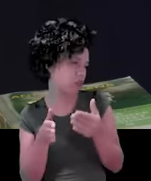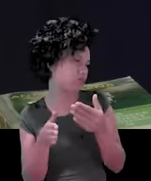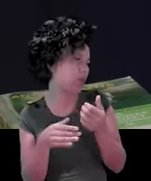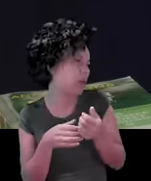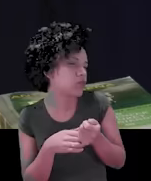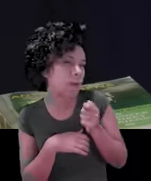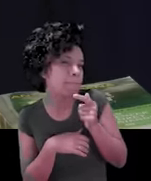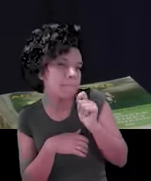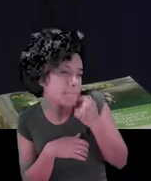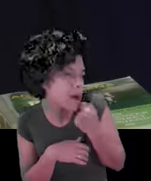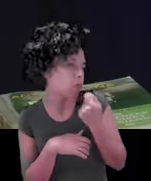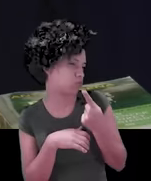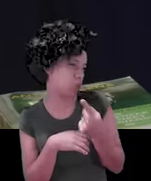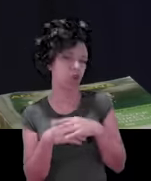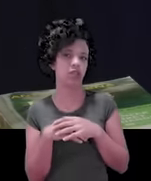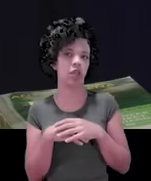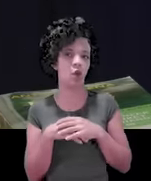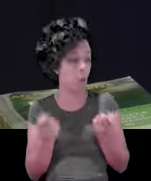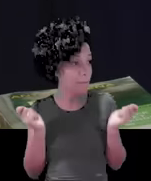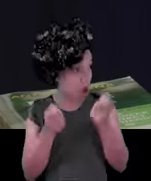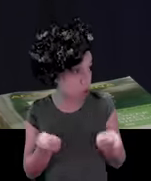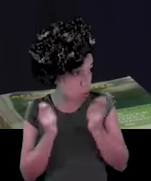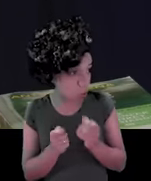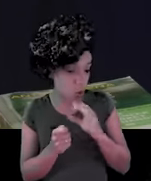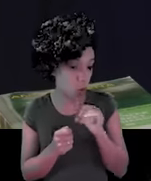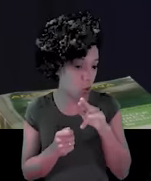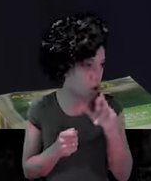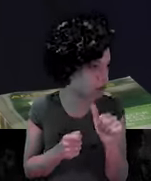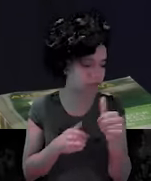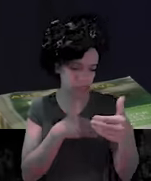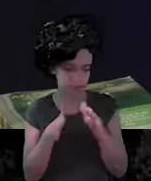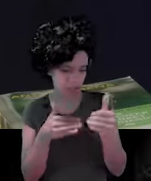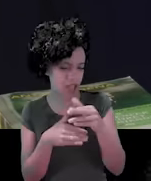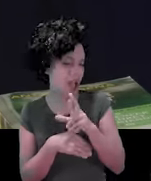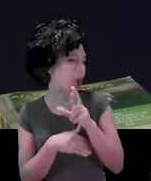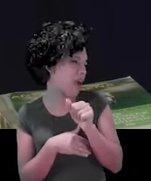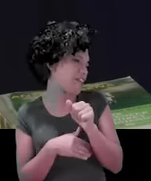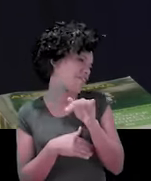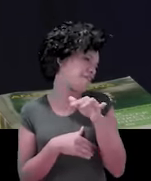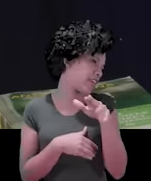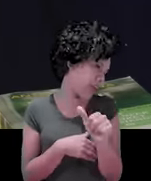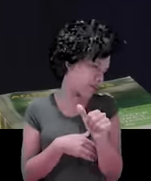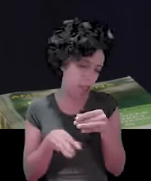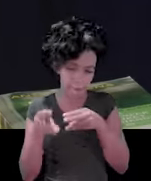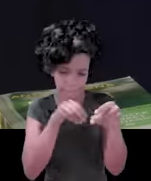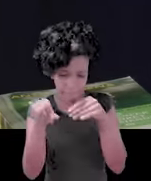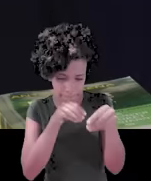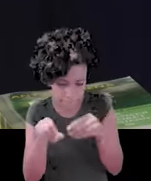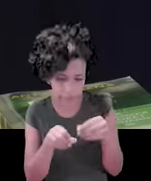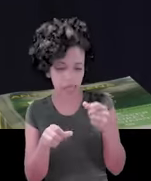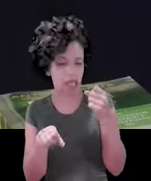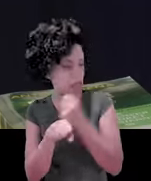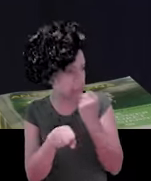pães uma corda e um fardo de saco de ráfia é uma placa branca que o pessoal usa muito em